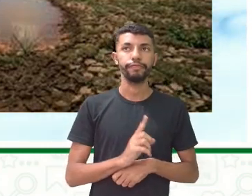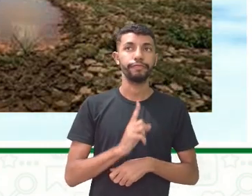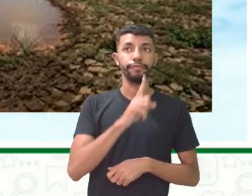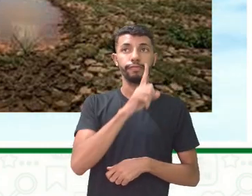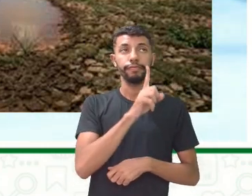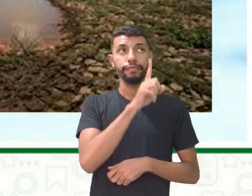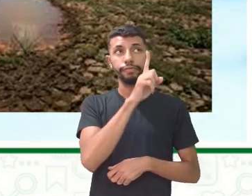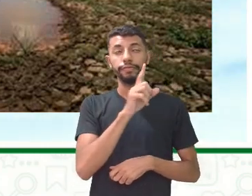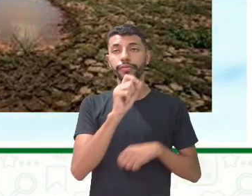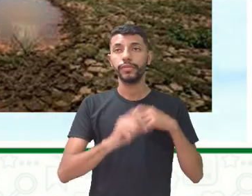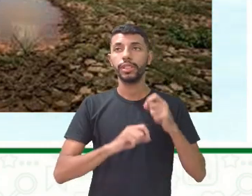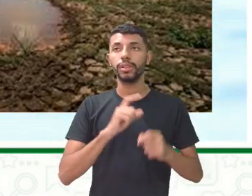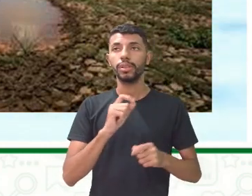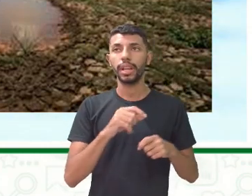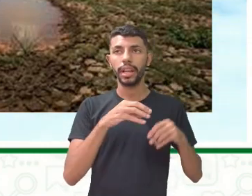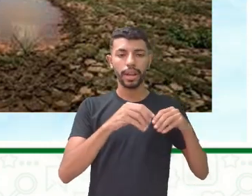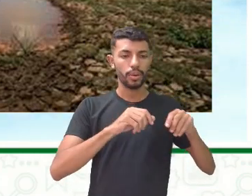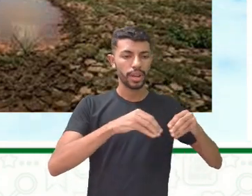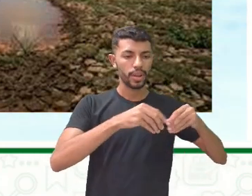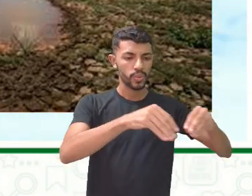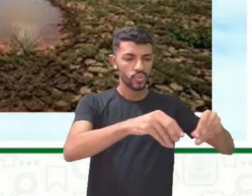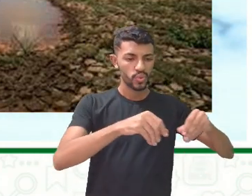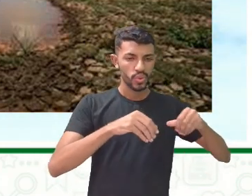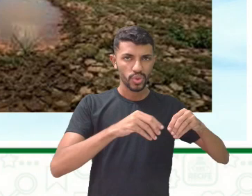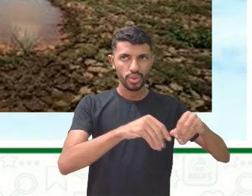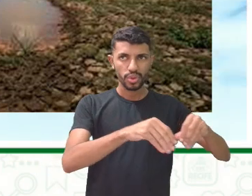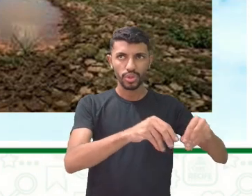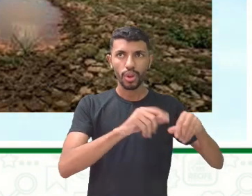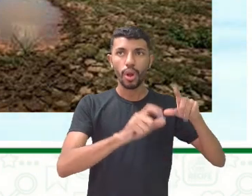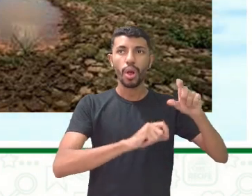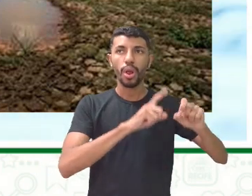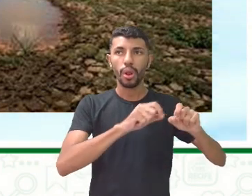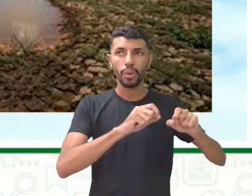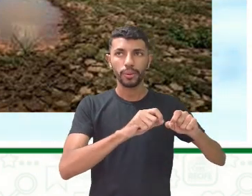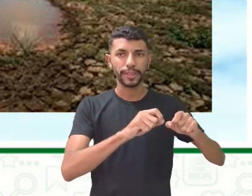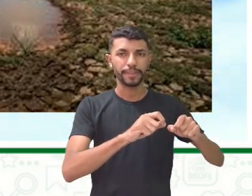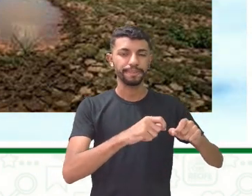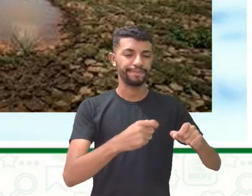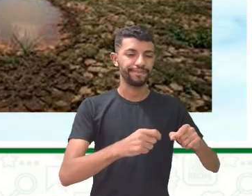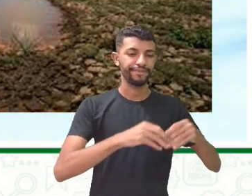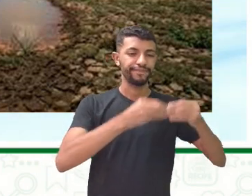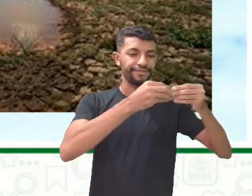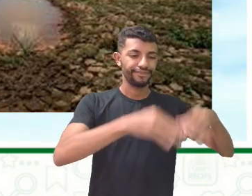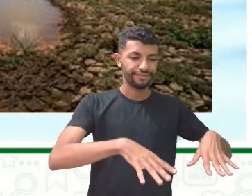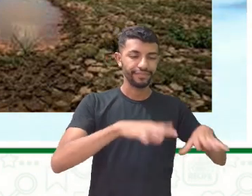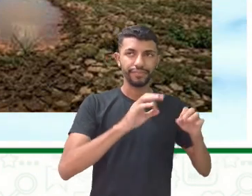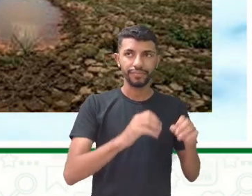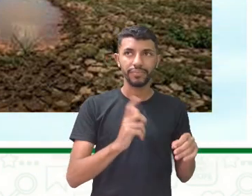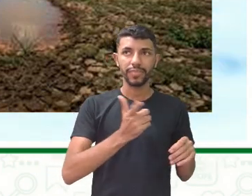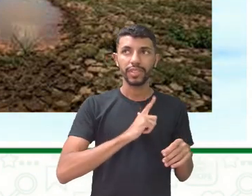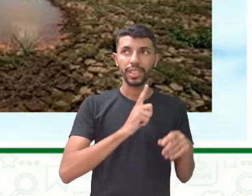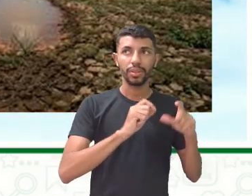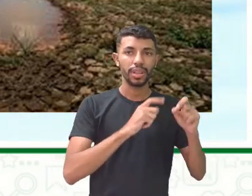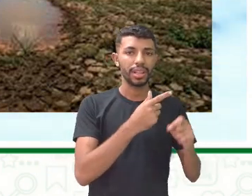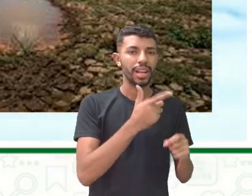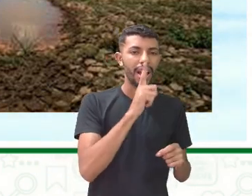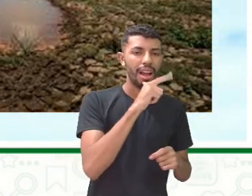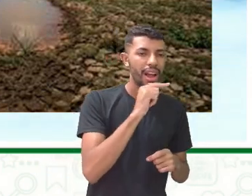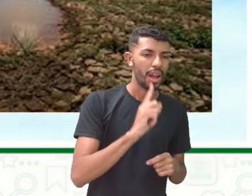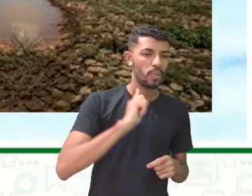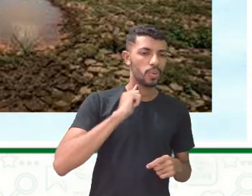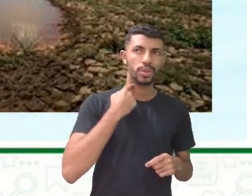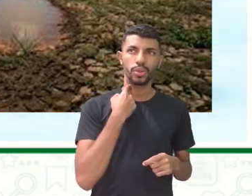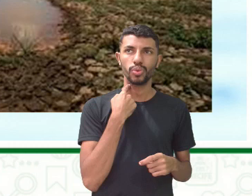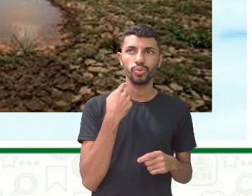isso, professor? Justamente. O solo desgastado, Isso. uma pocinha ali só de água suja, inclusive, né, que não é